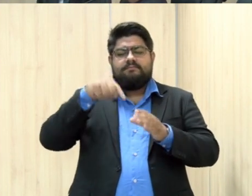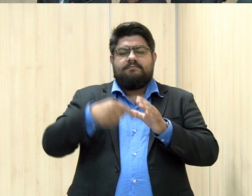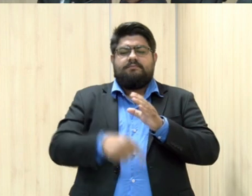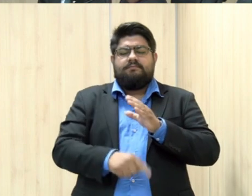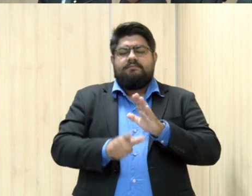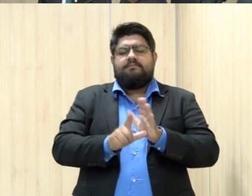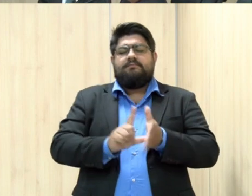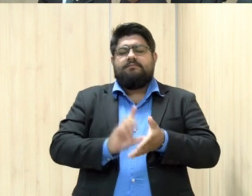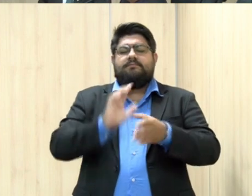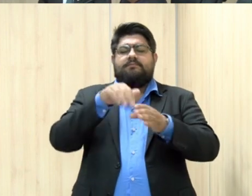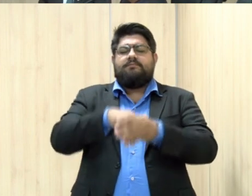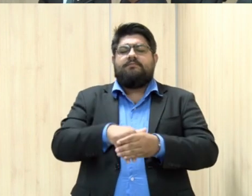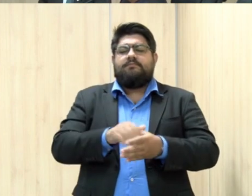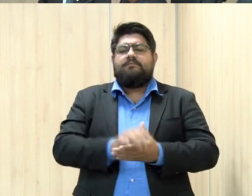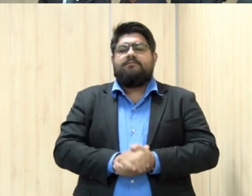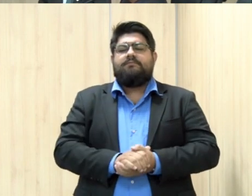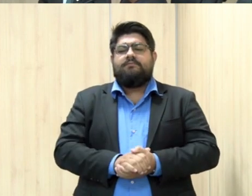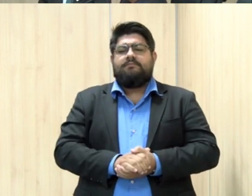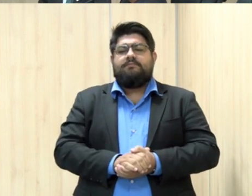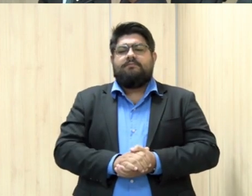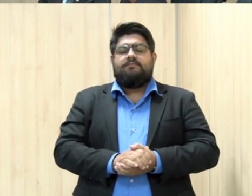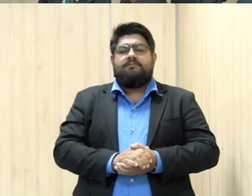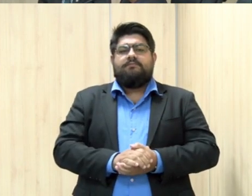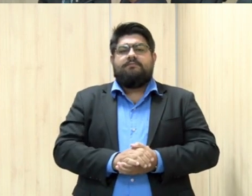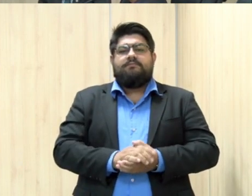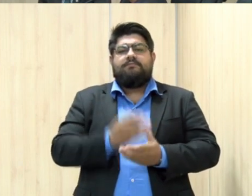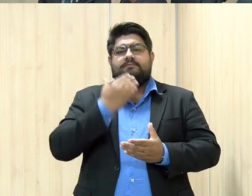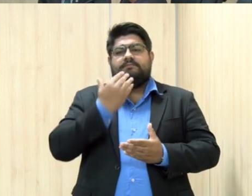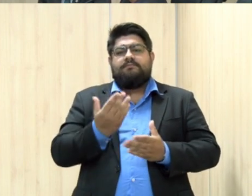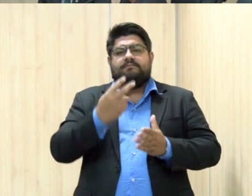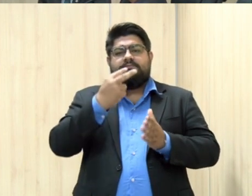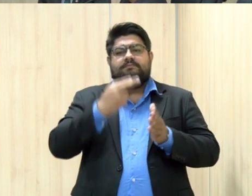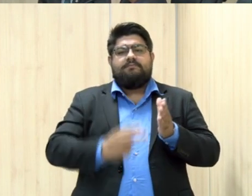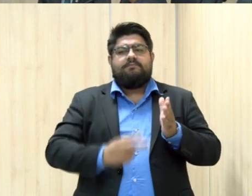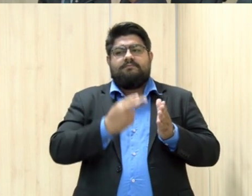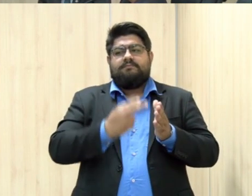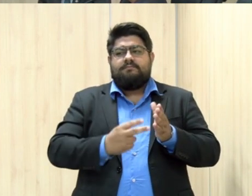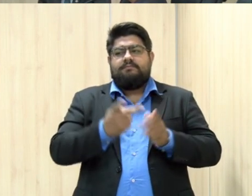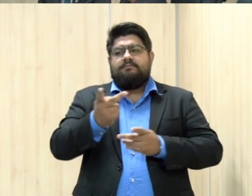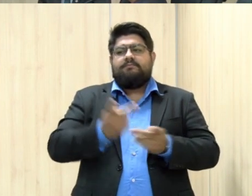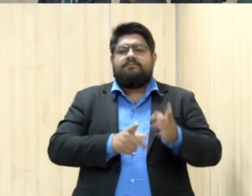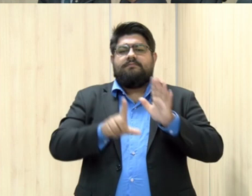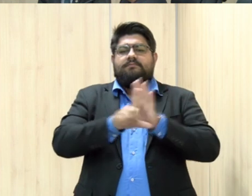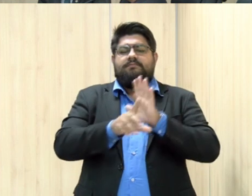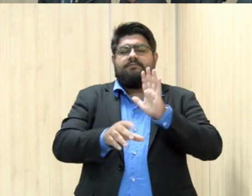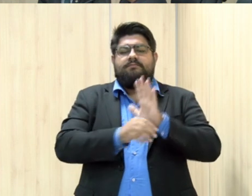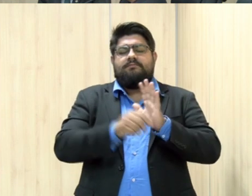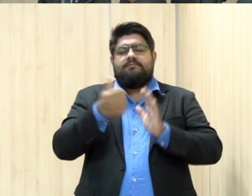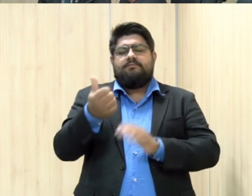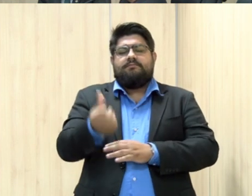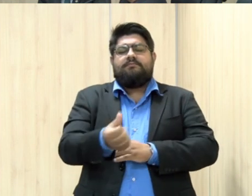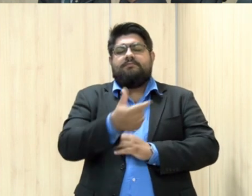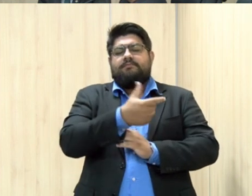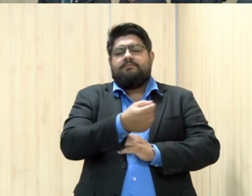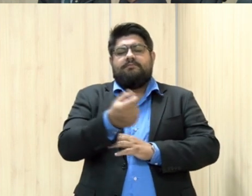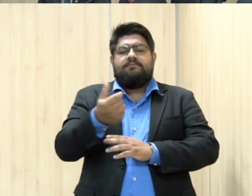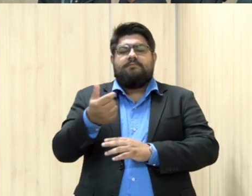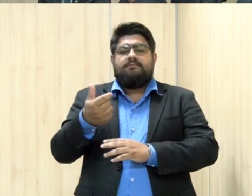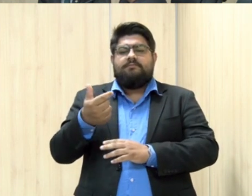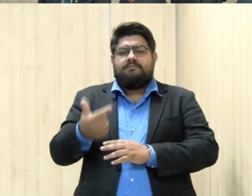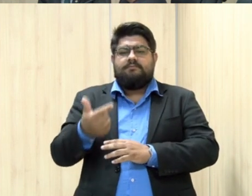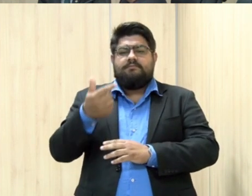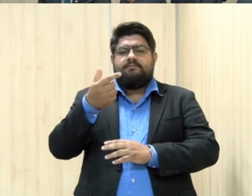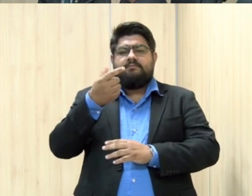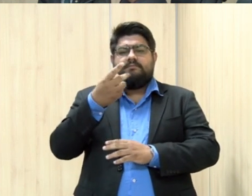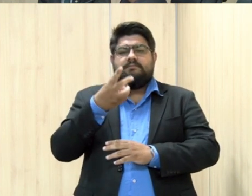Antes de emitir o meu voto projeto pedido de vista ao projeto de lei complementar 16 de 2003 e